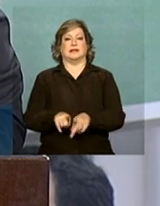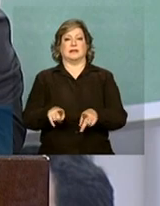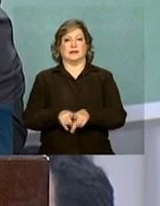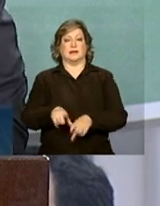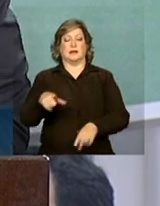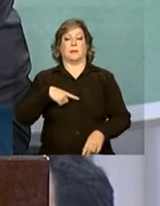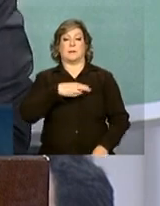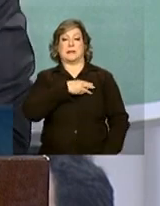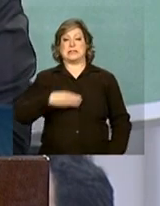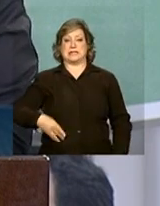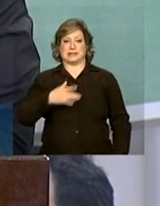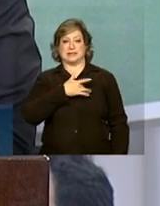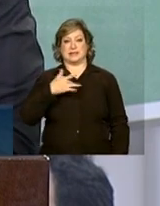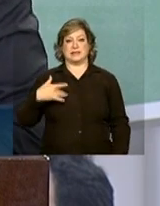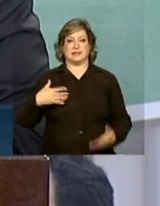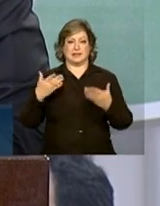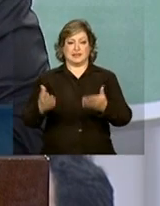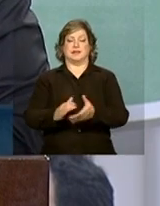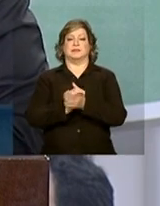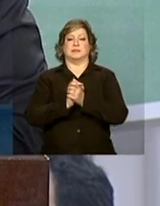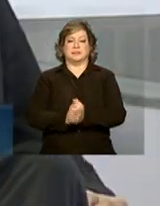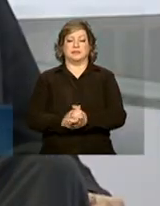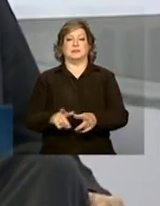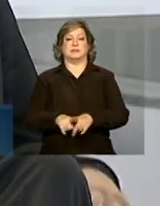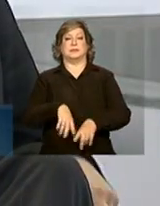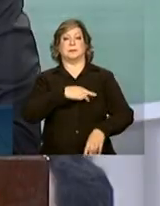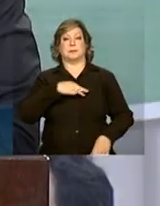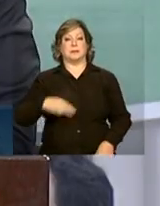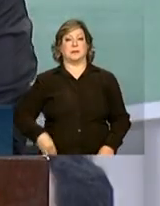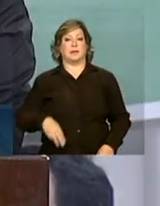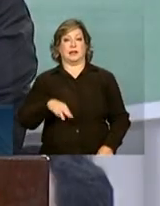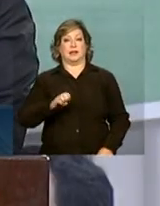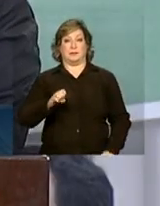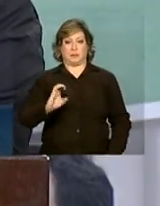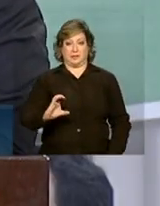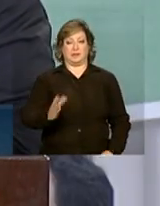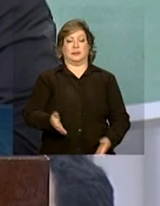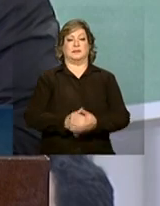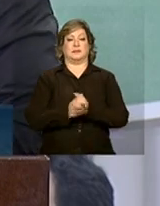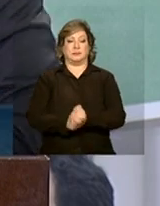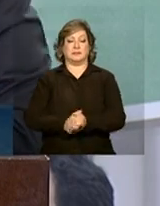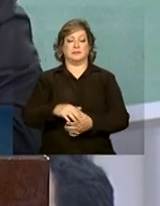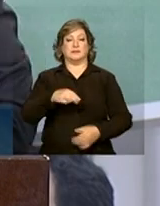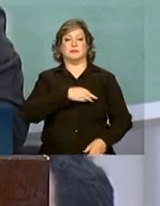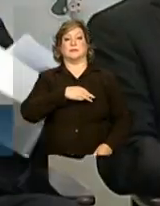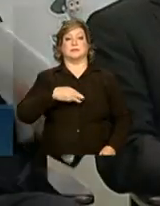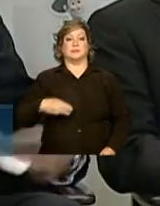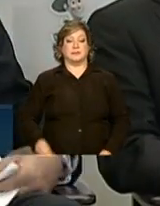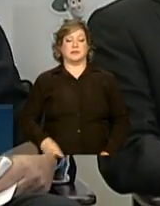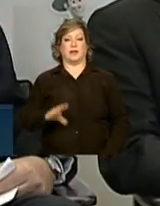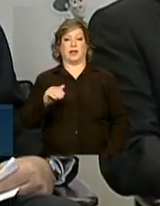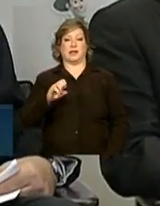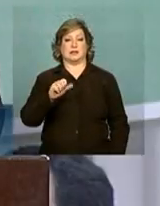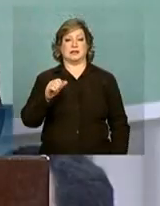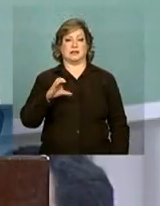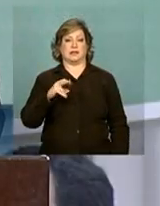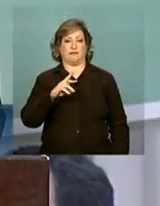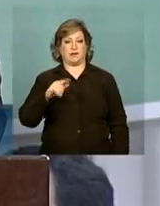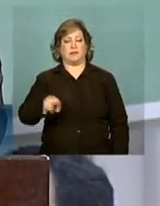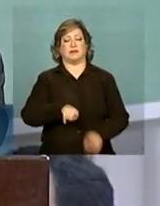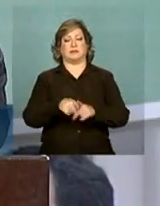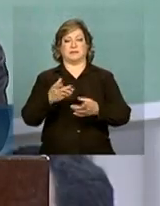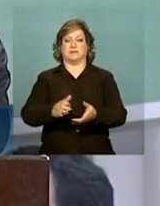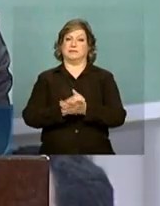Alexandre Padilha, senhor ministro da Educação, Aloysio Mercadante, senhora ministra da Casa Civil, senadora Gleisi